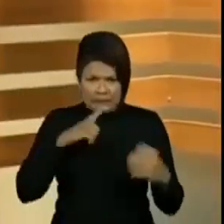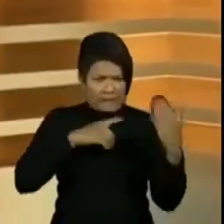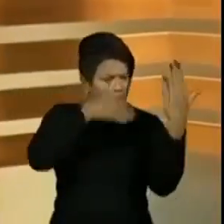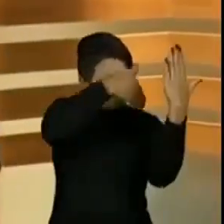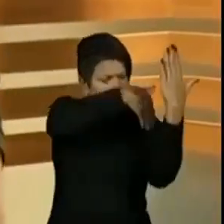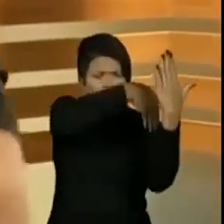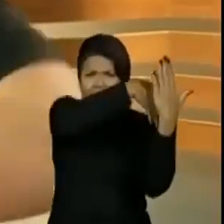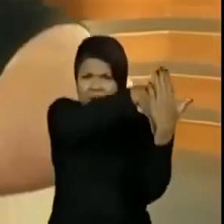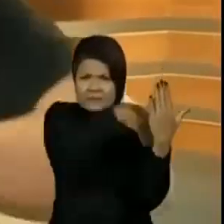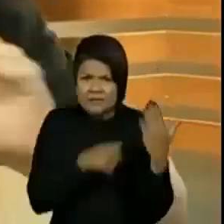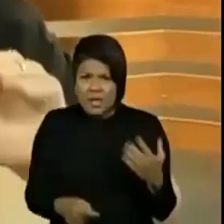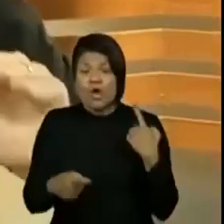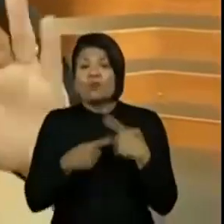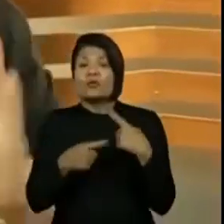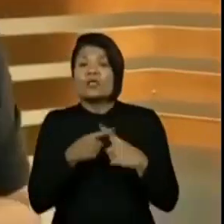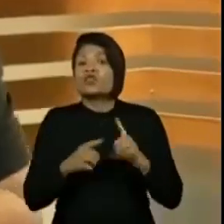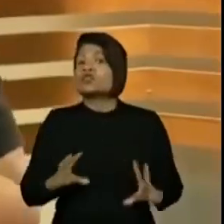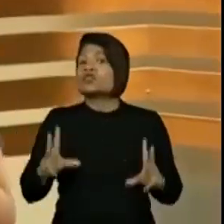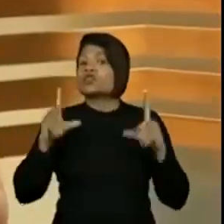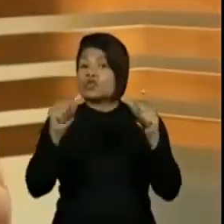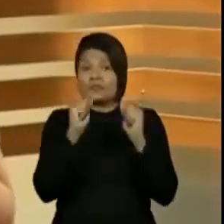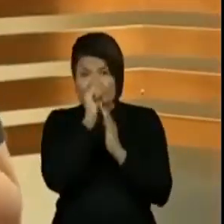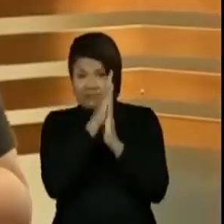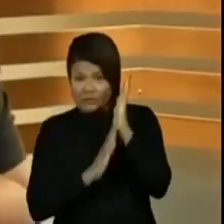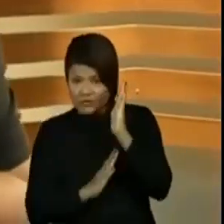as atividades